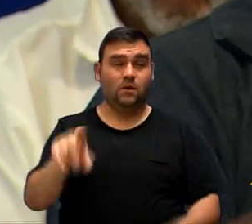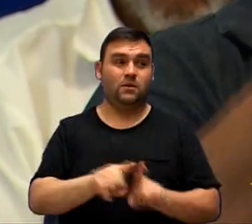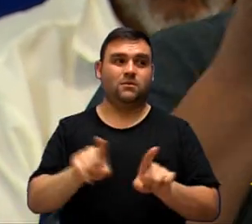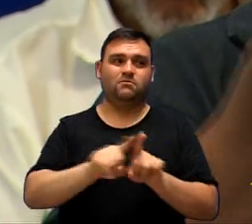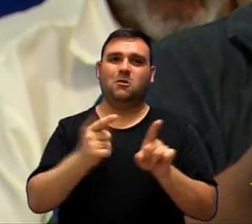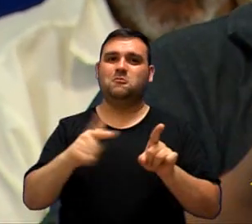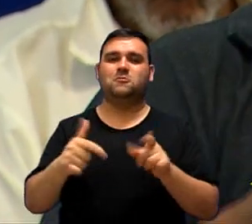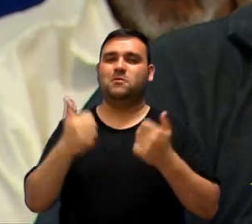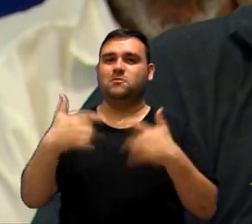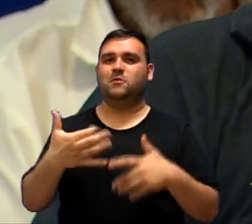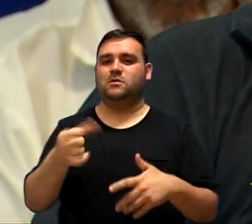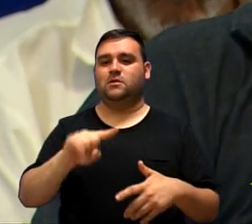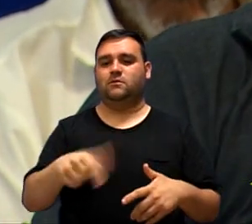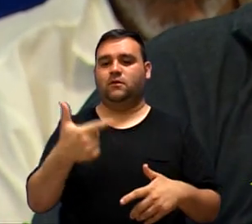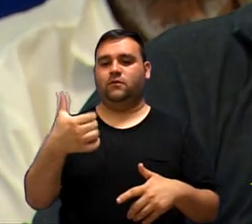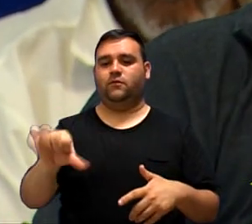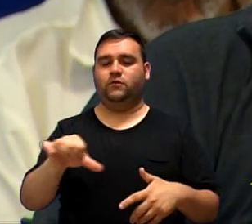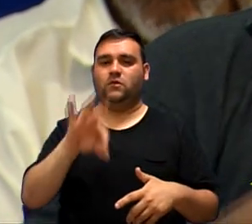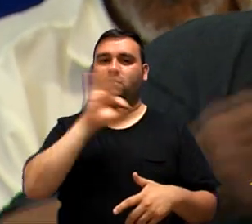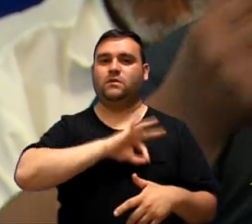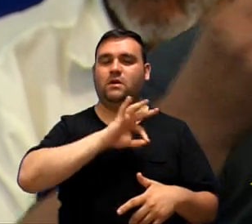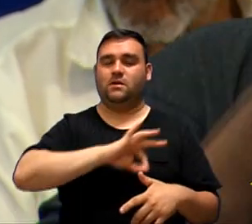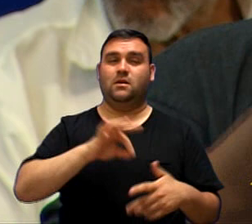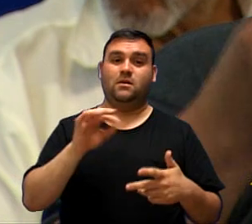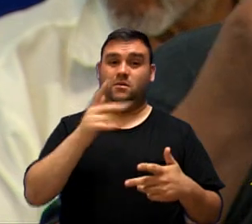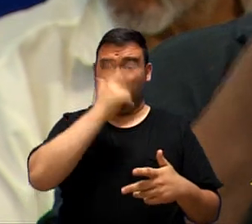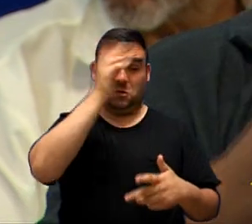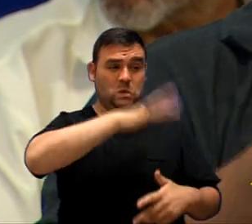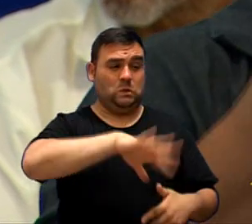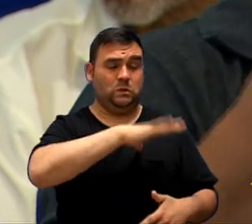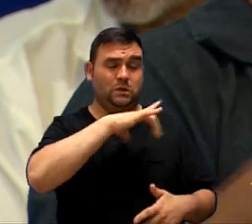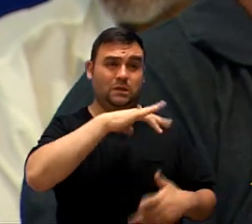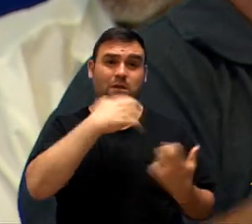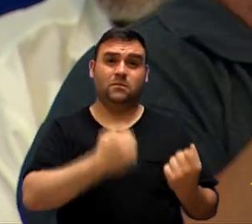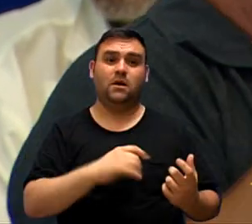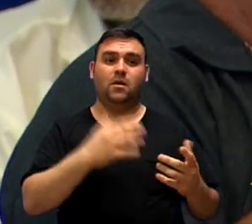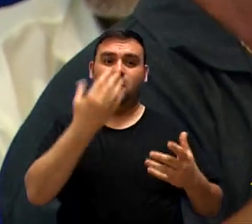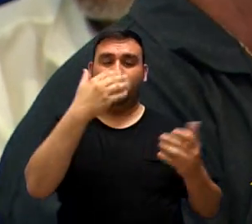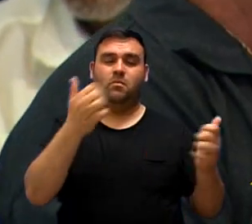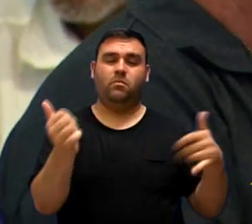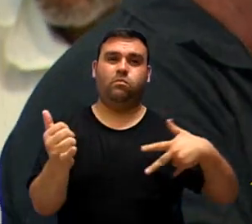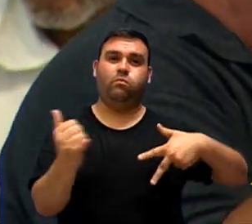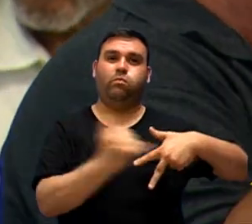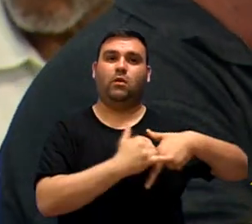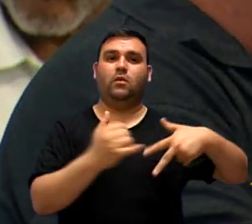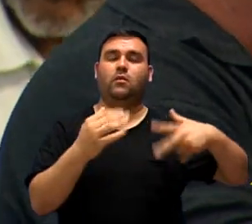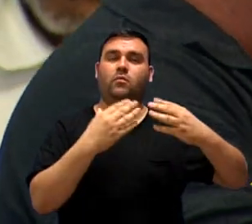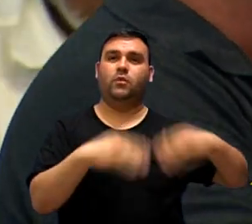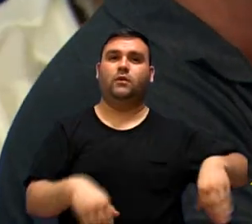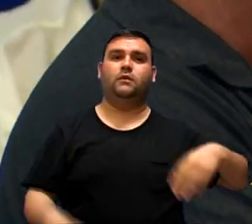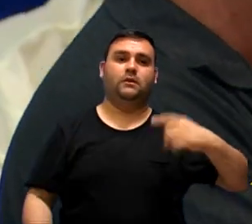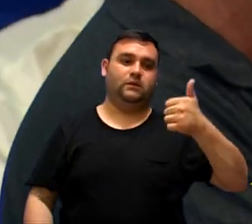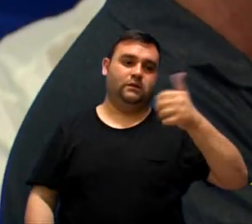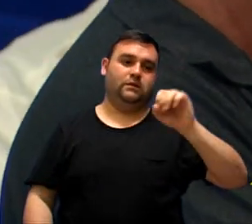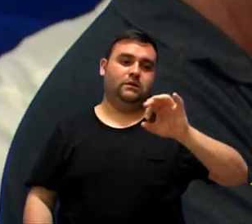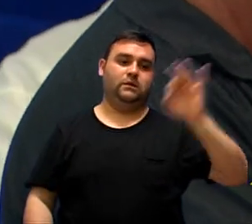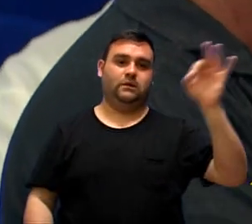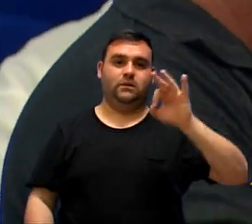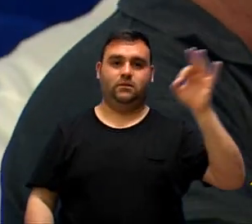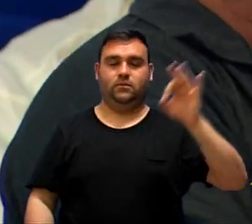repassado 6,29 de inflação. O servidor acumula um prejuízo só de inflação de